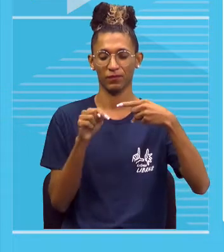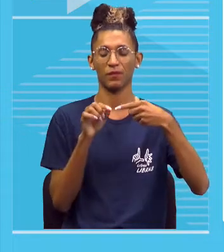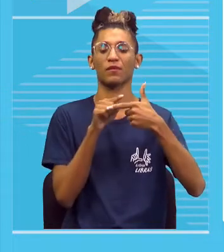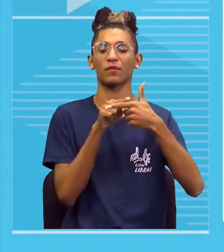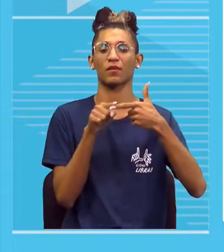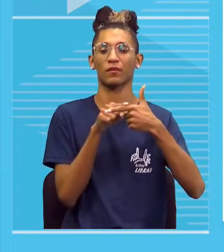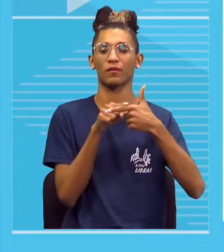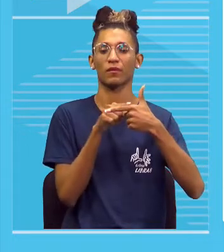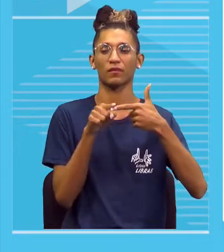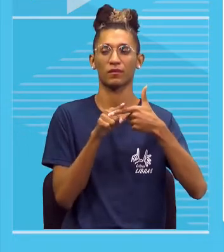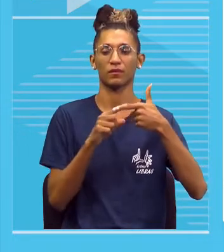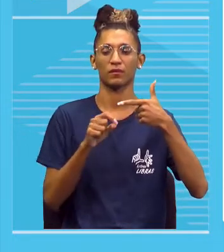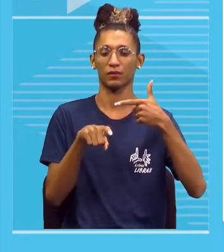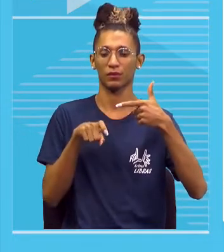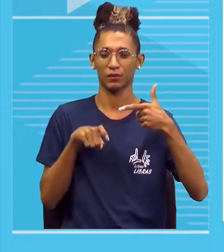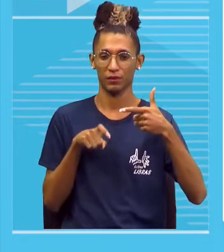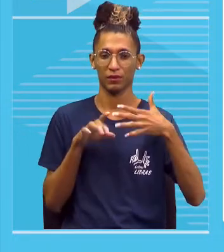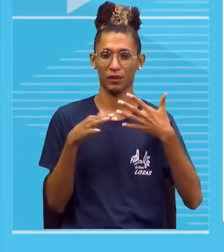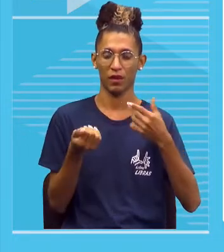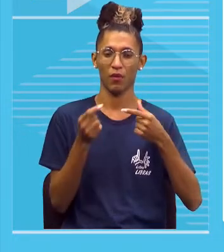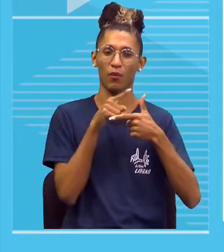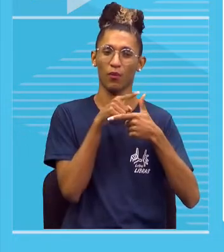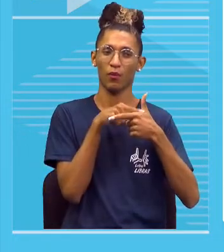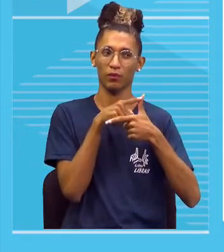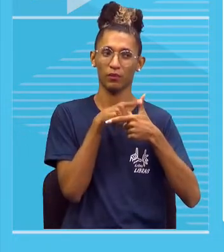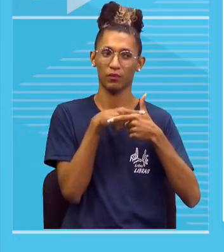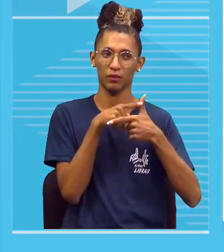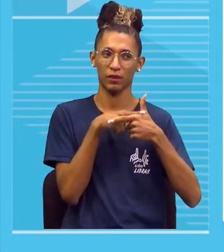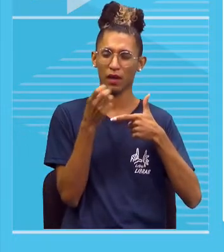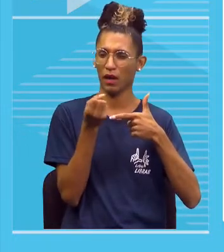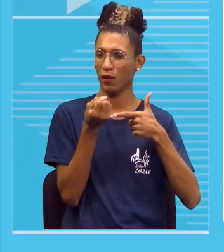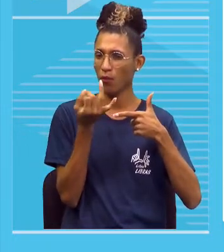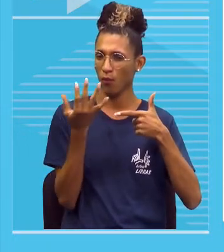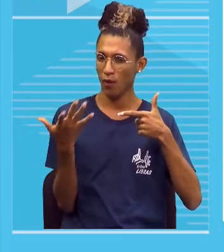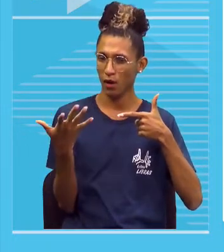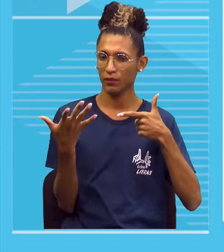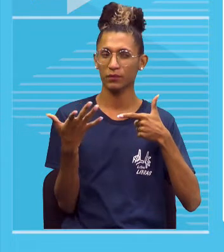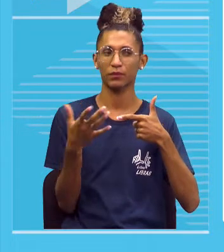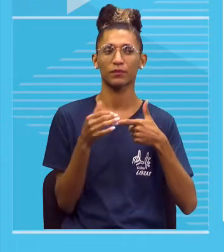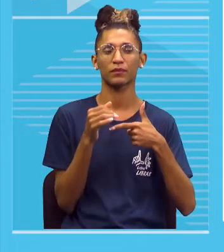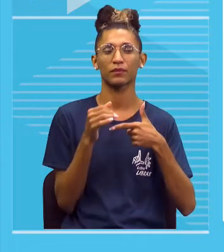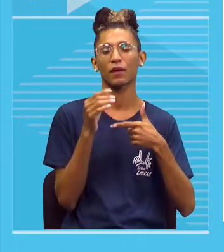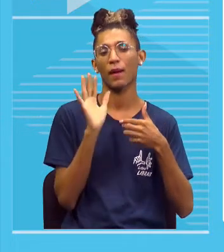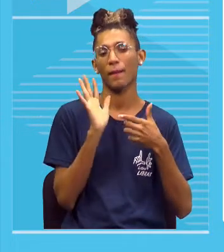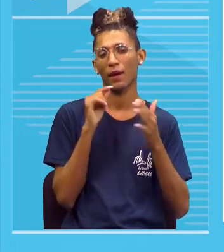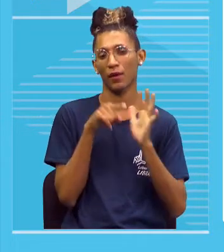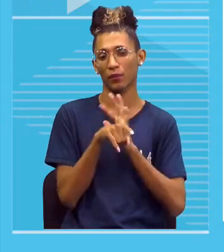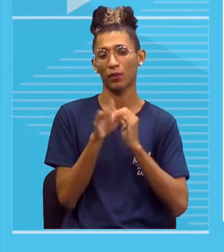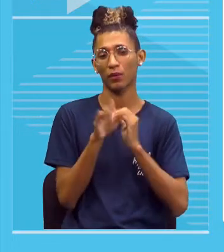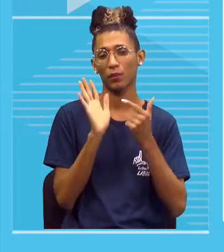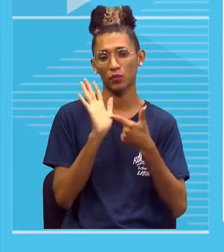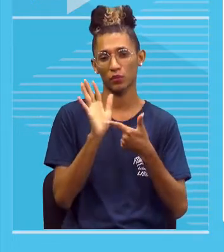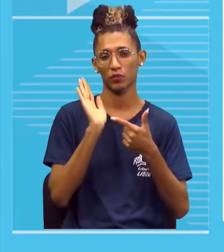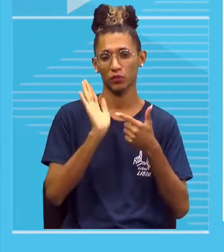cosseno de x o cena quanto à questão deu a raiz de 2 sobre 2